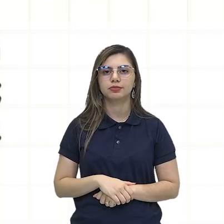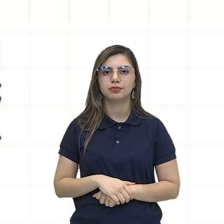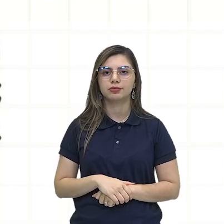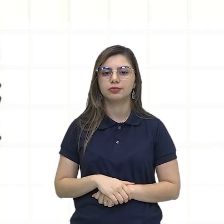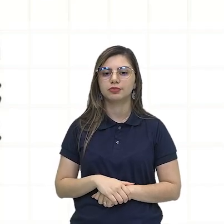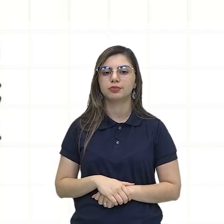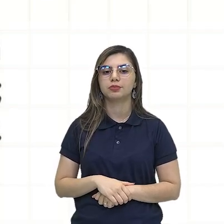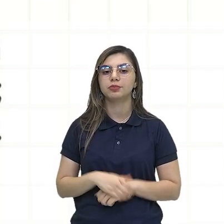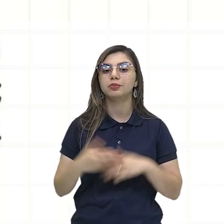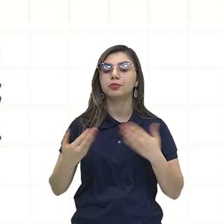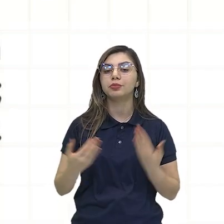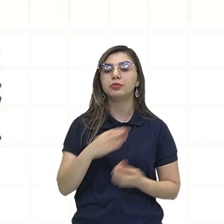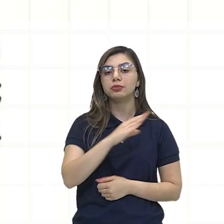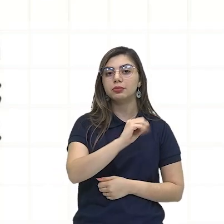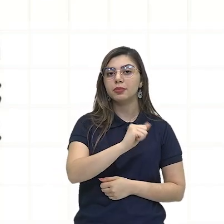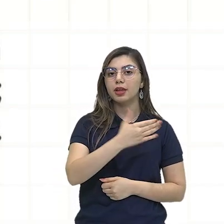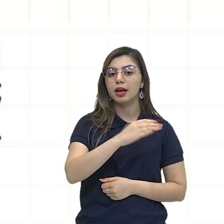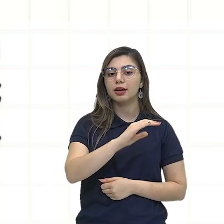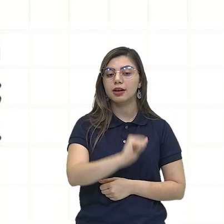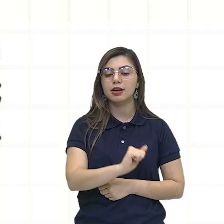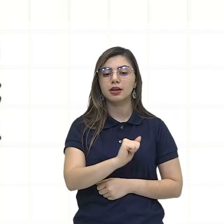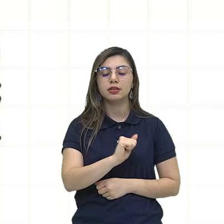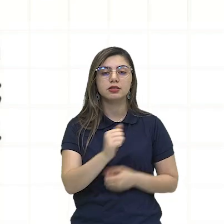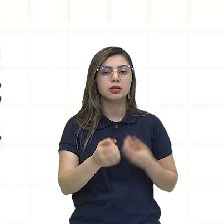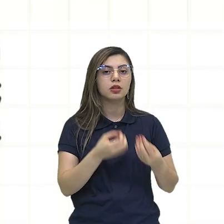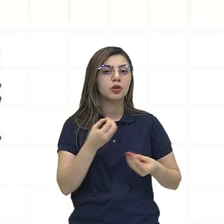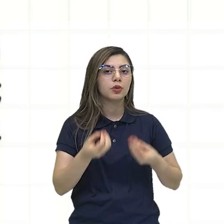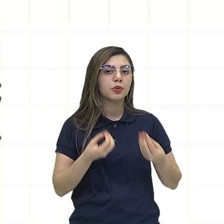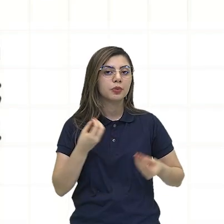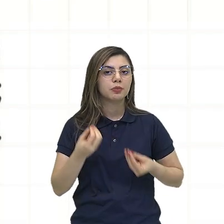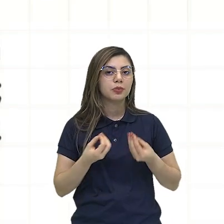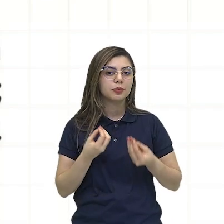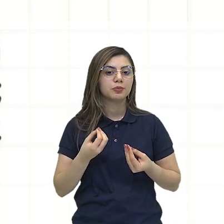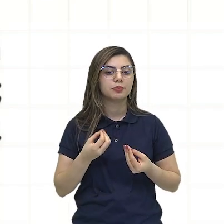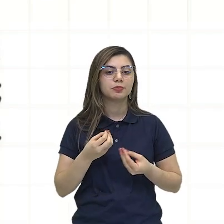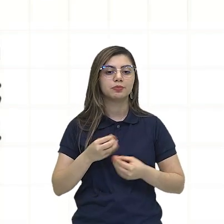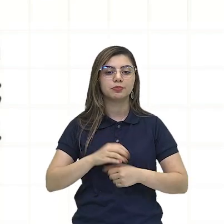a caça, ela acaba sendo não